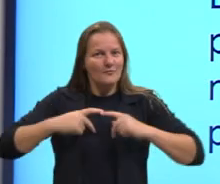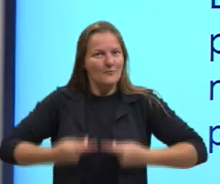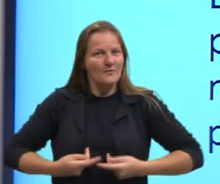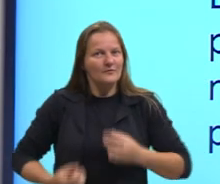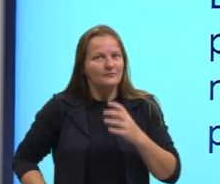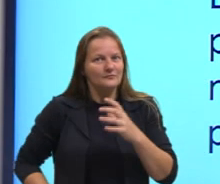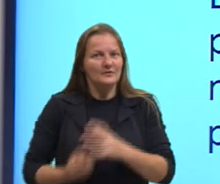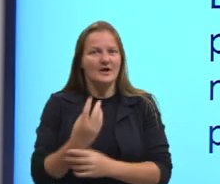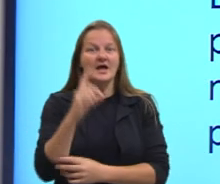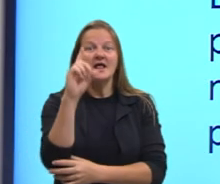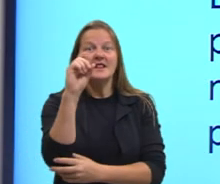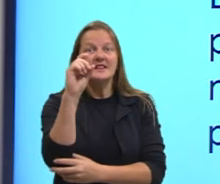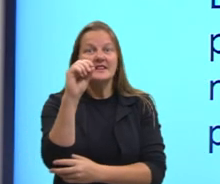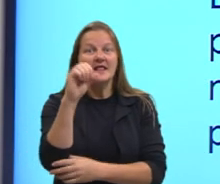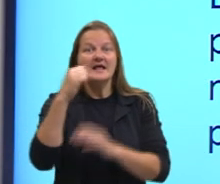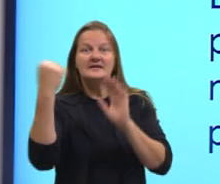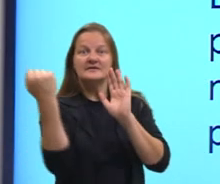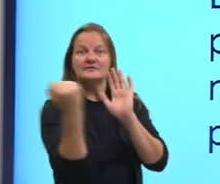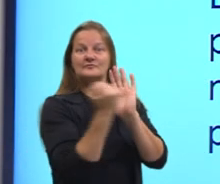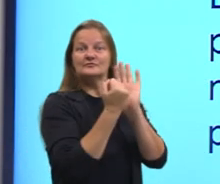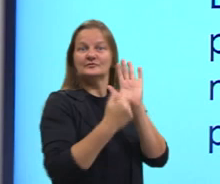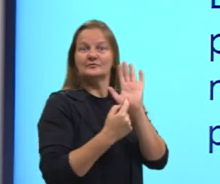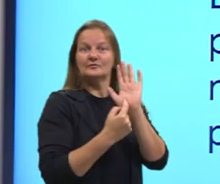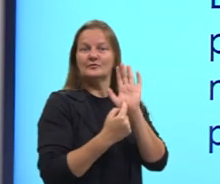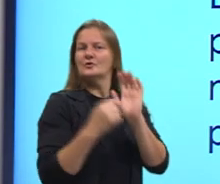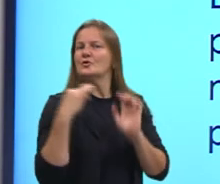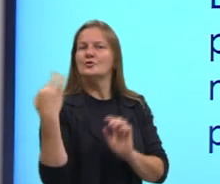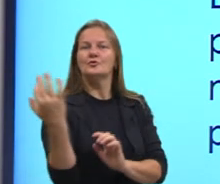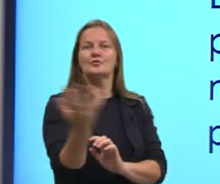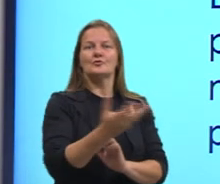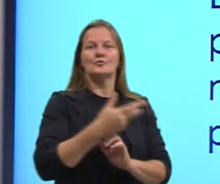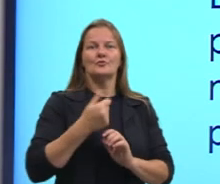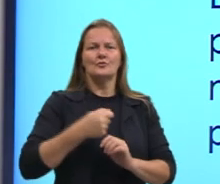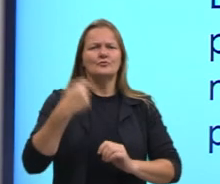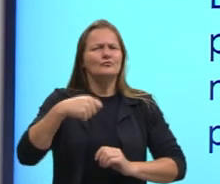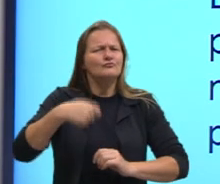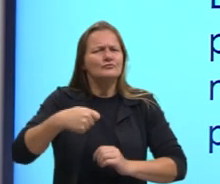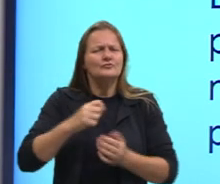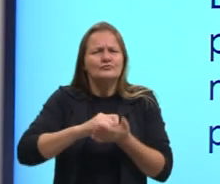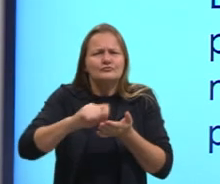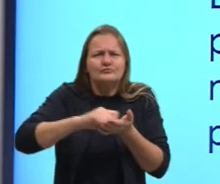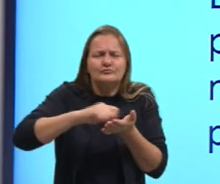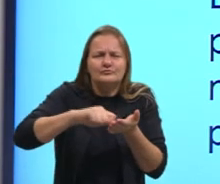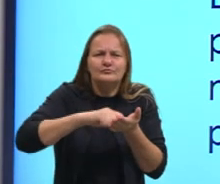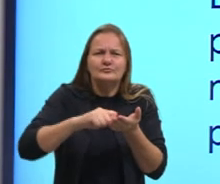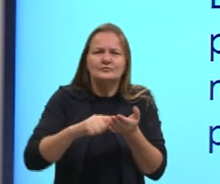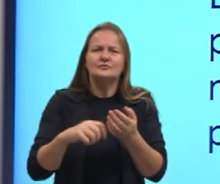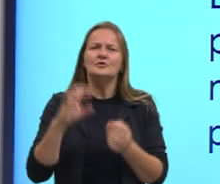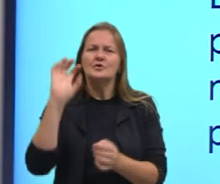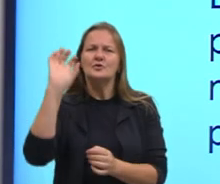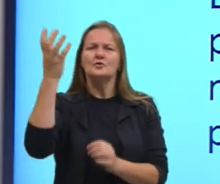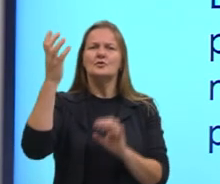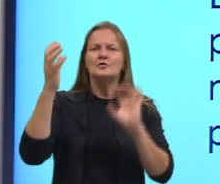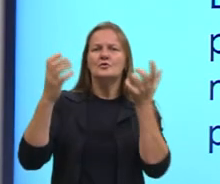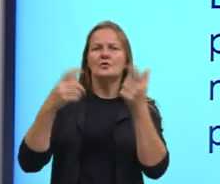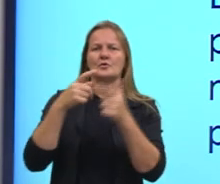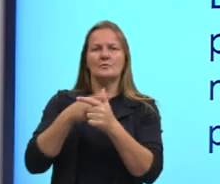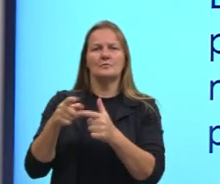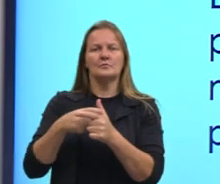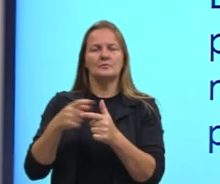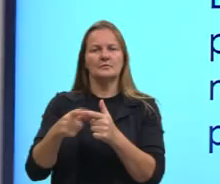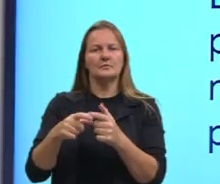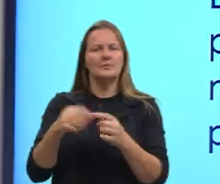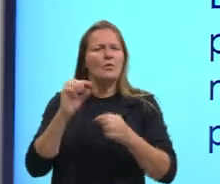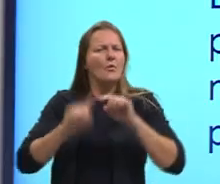dez símbolos conseguiu atender as necessidades da numeração escrita e com isso resolver problemas